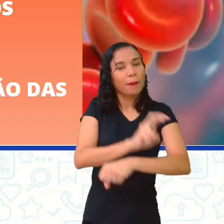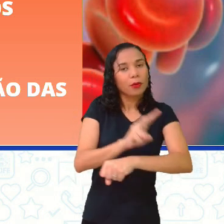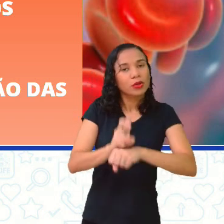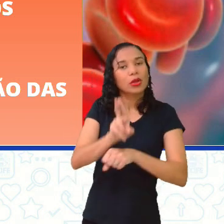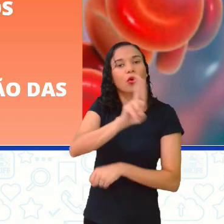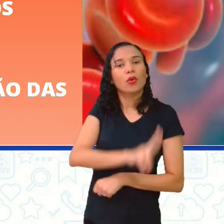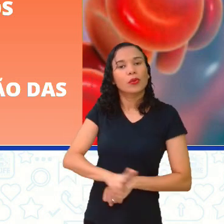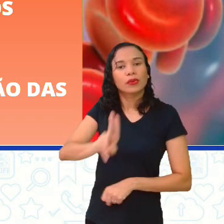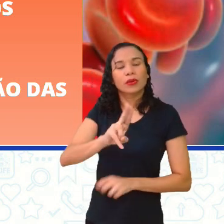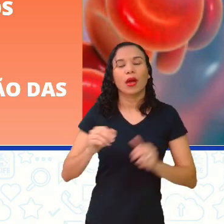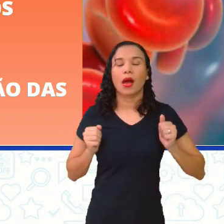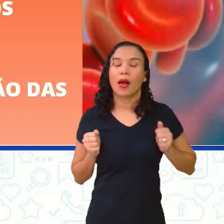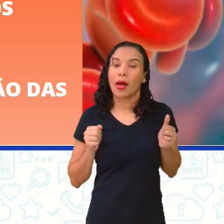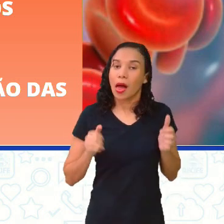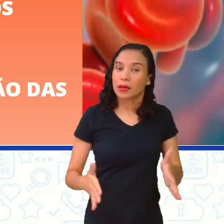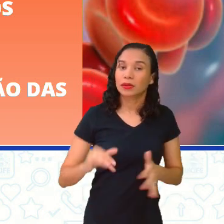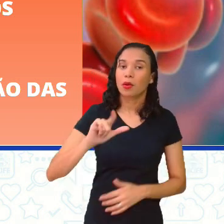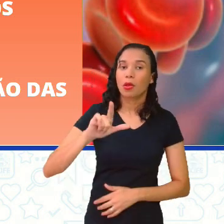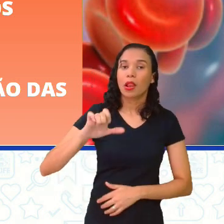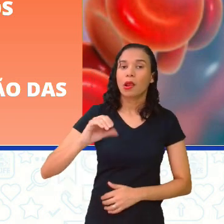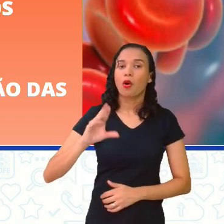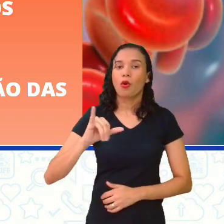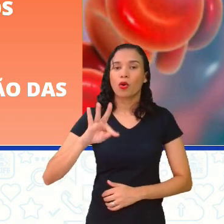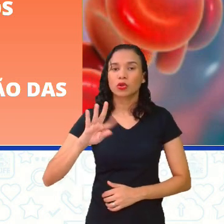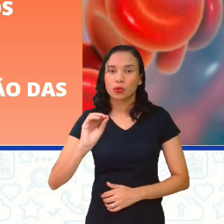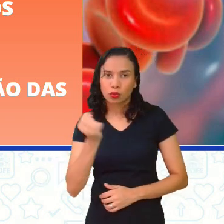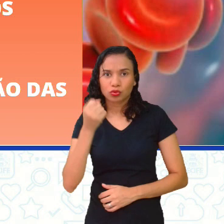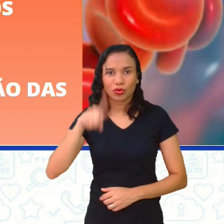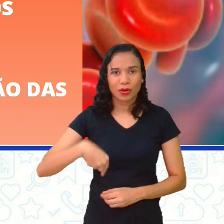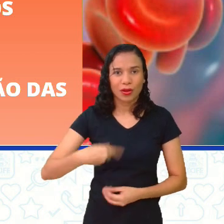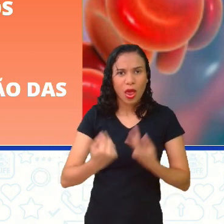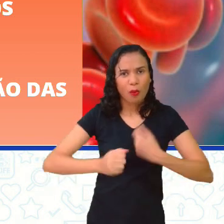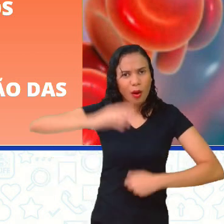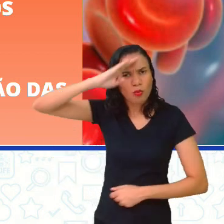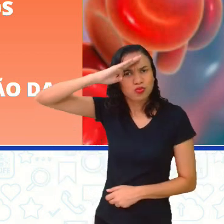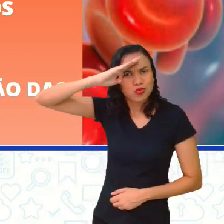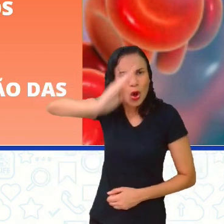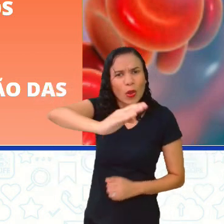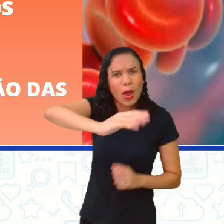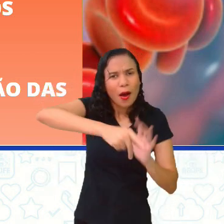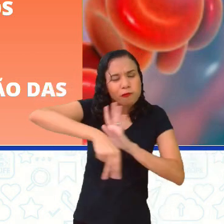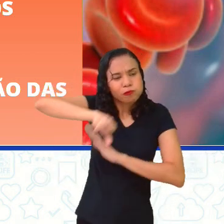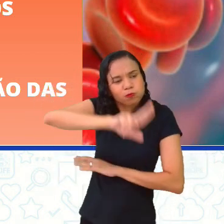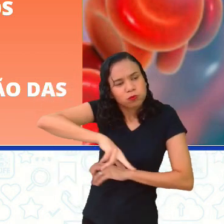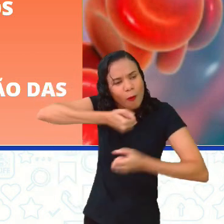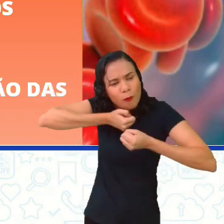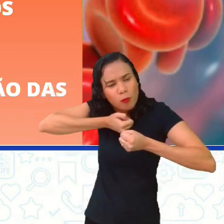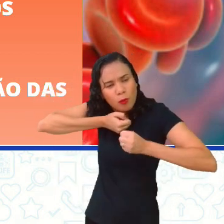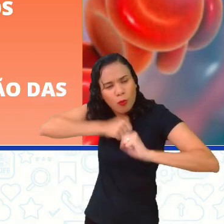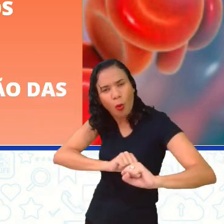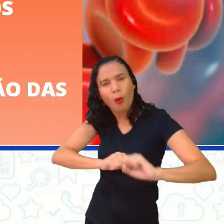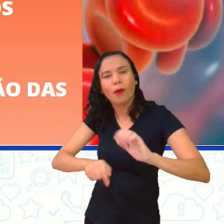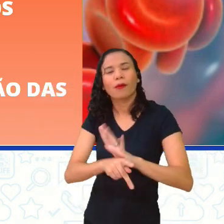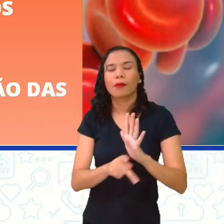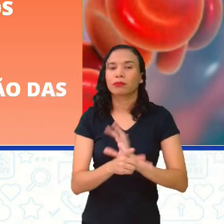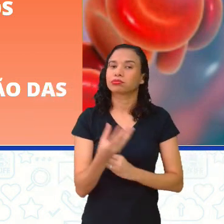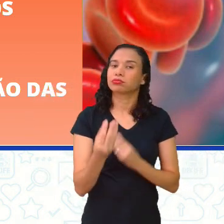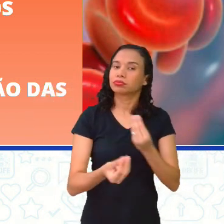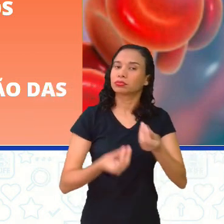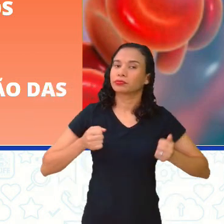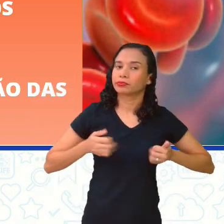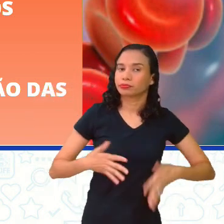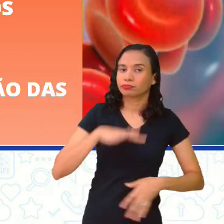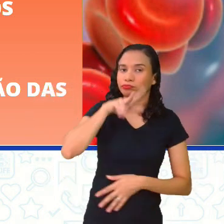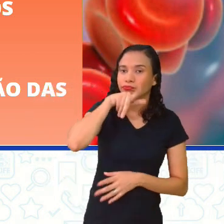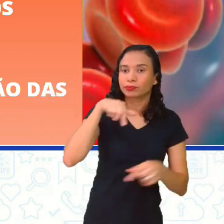dos leucócitos, né? Que vão lá, são verdadeiros soldados e vão em busca de combater, né, essa ação.